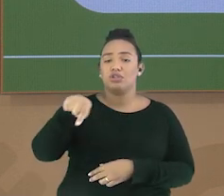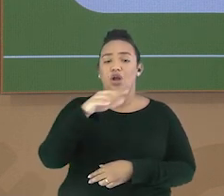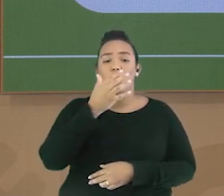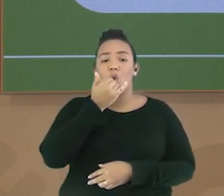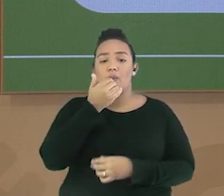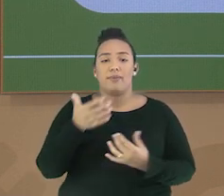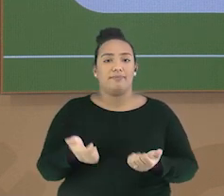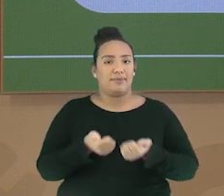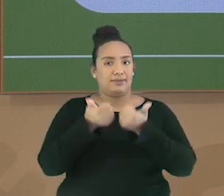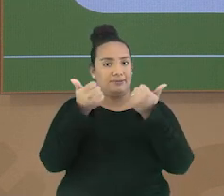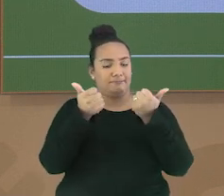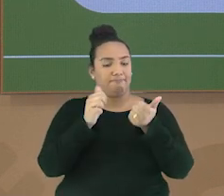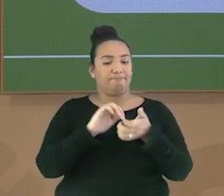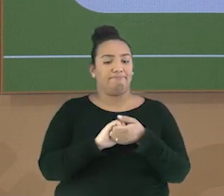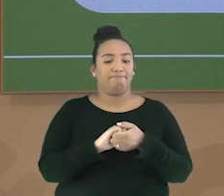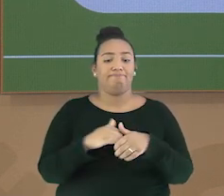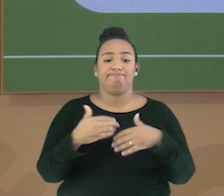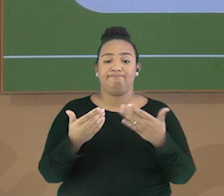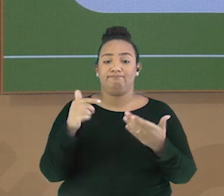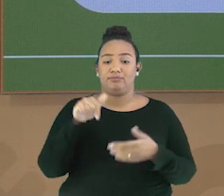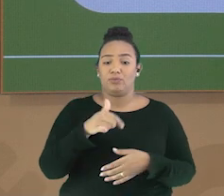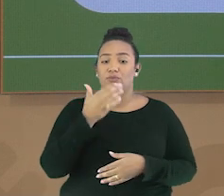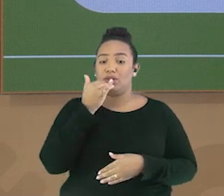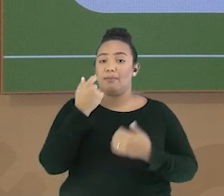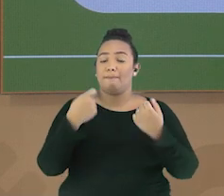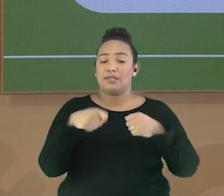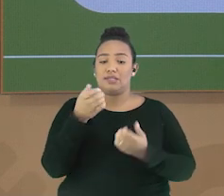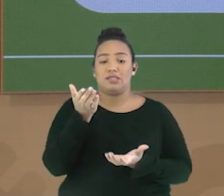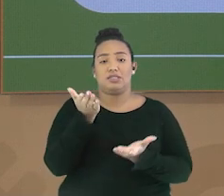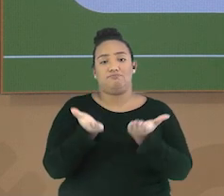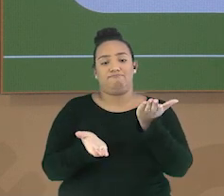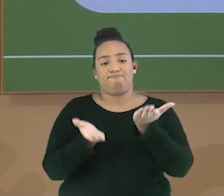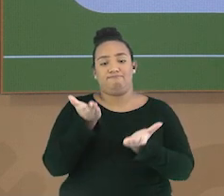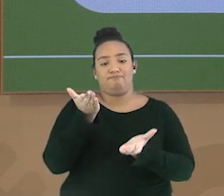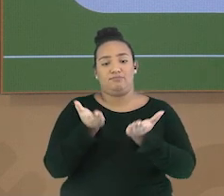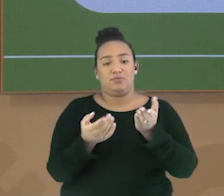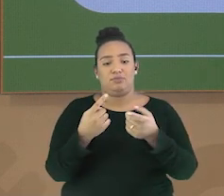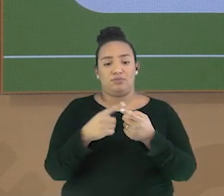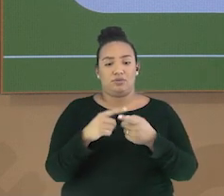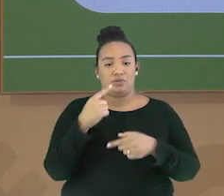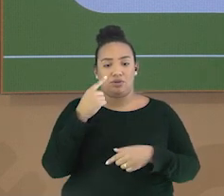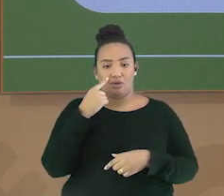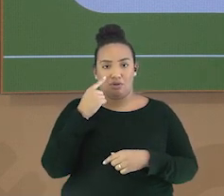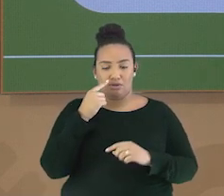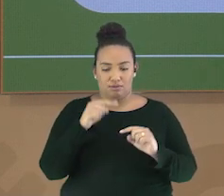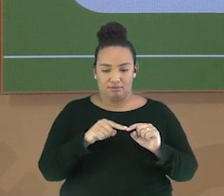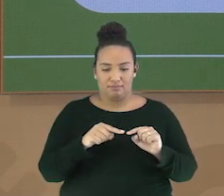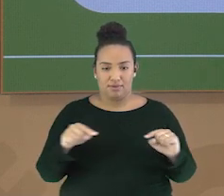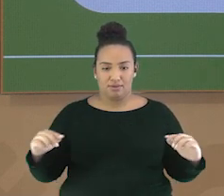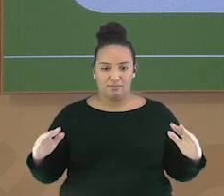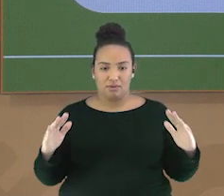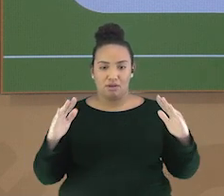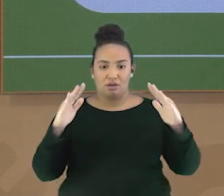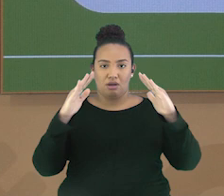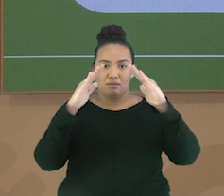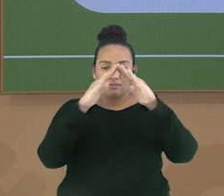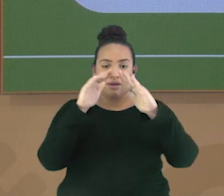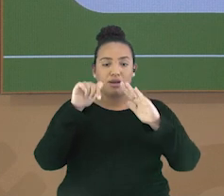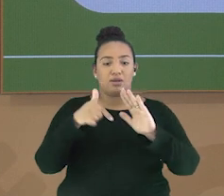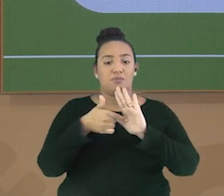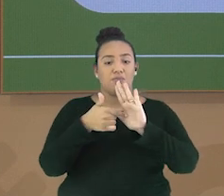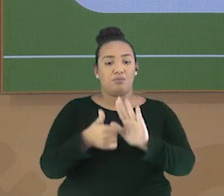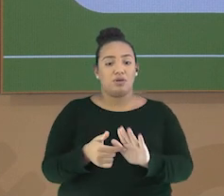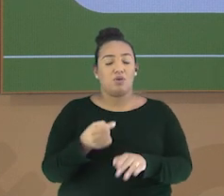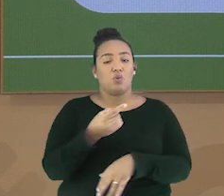pois cada parte dessa pirâmide apresenta um número de porções e de um tipo de alimento que é